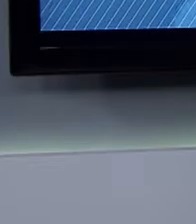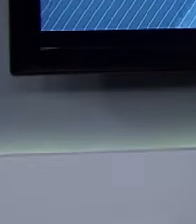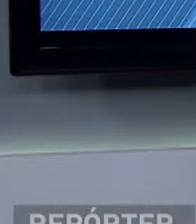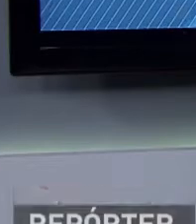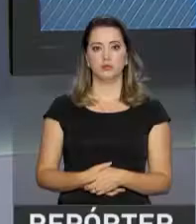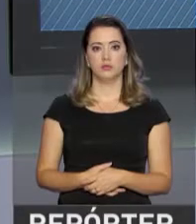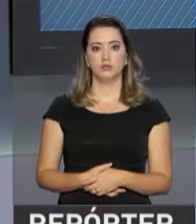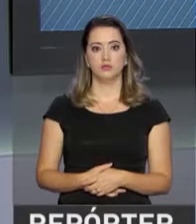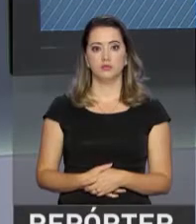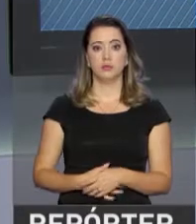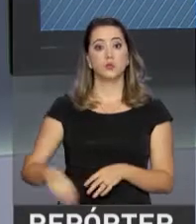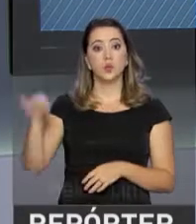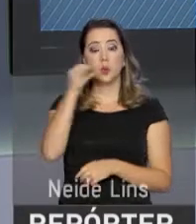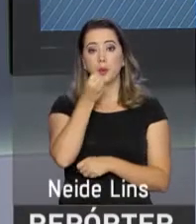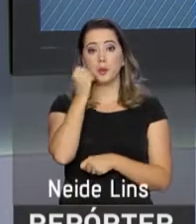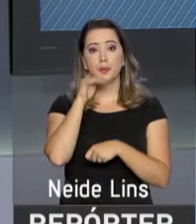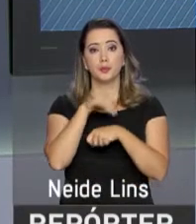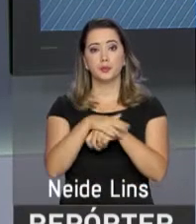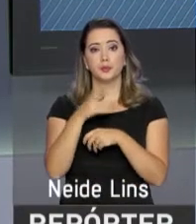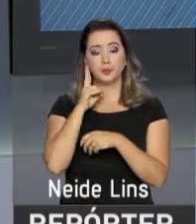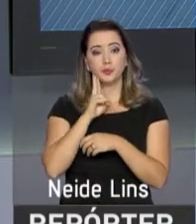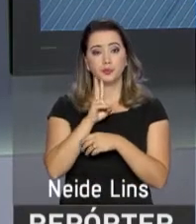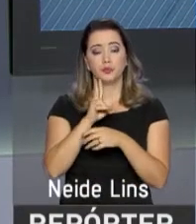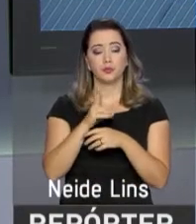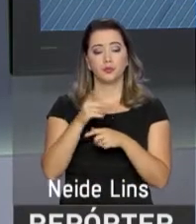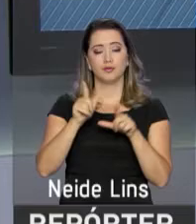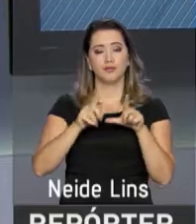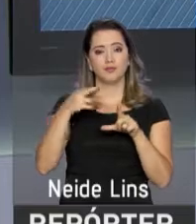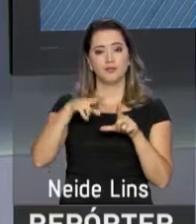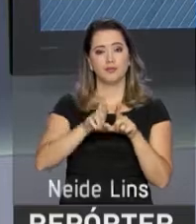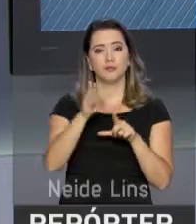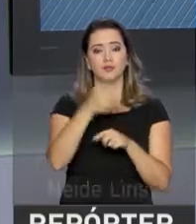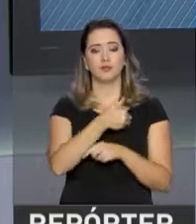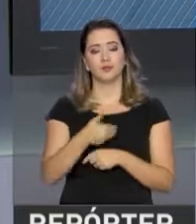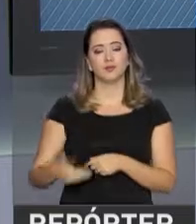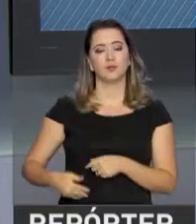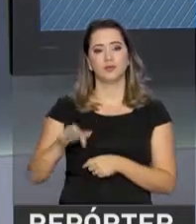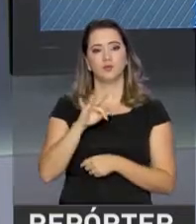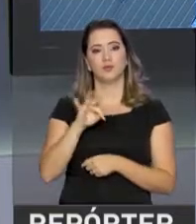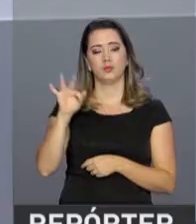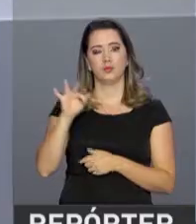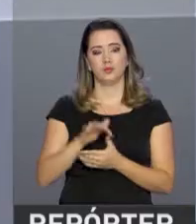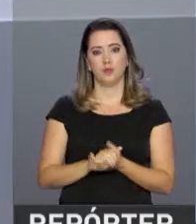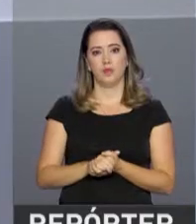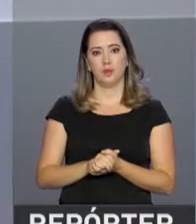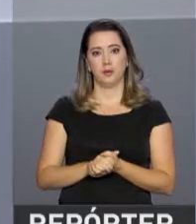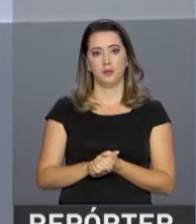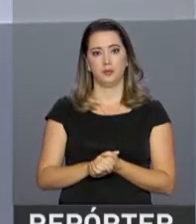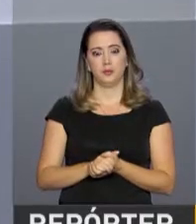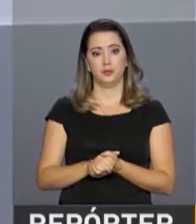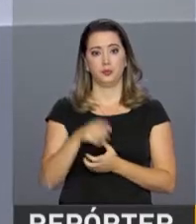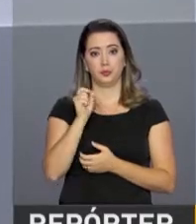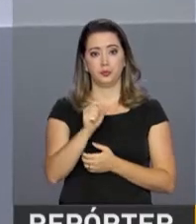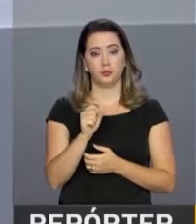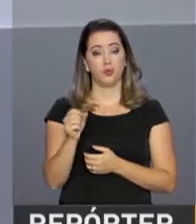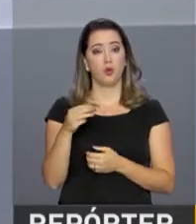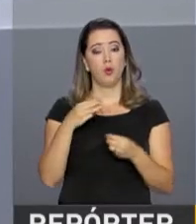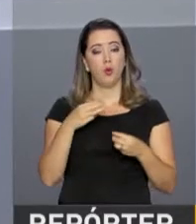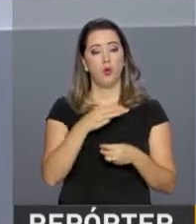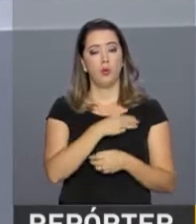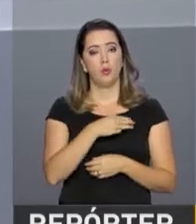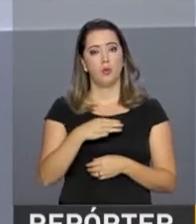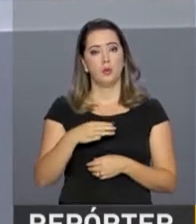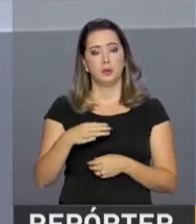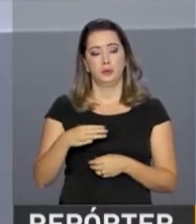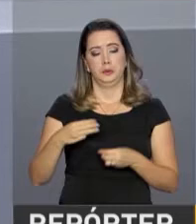olá boa noite no ar o repórter nbr com as notícias do governo federal o ministério da saúde atualizou os